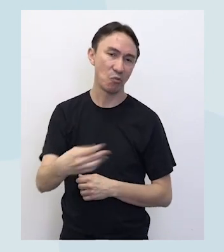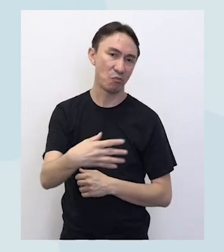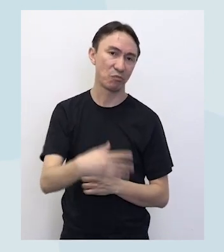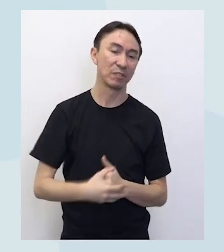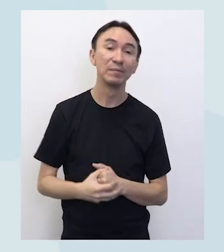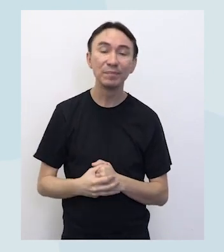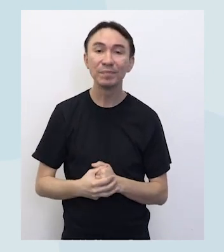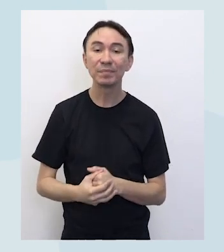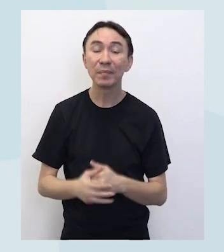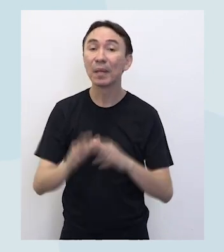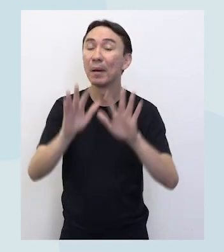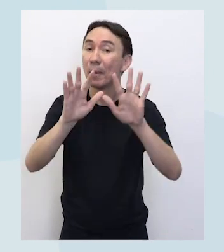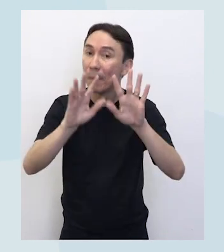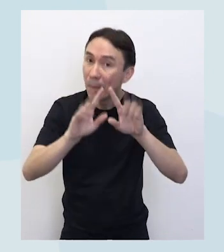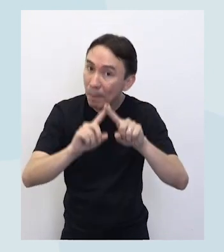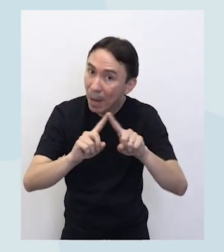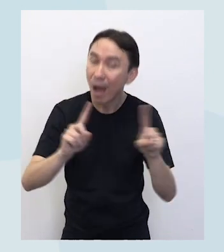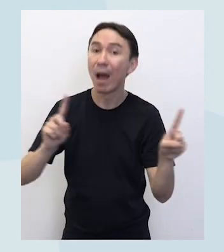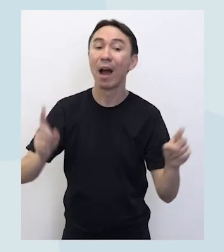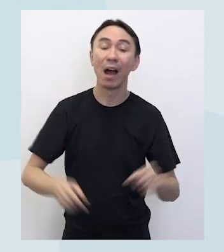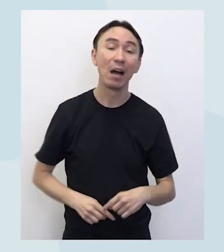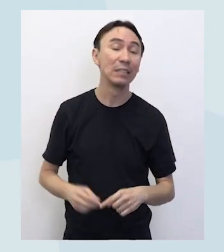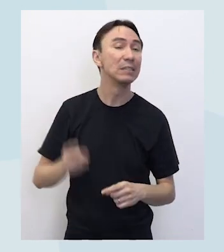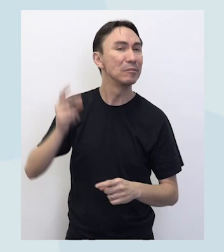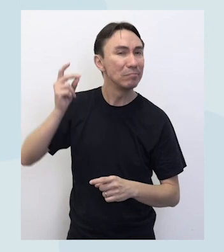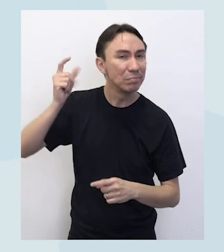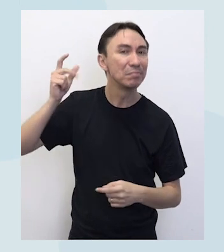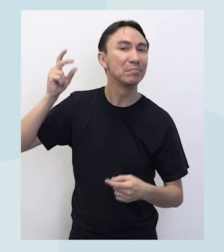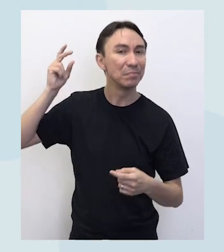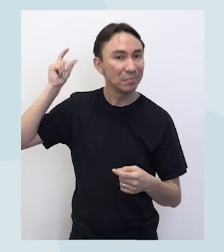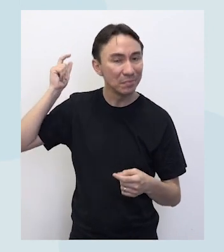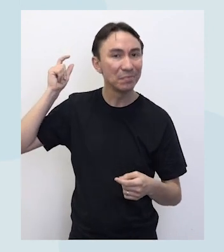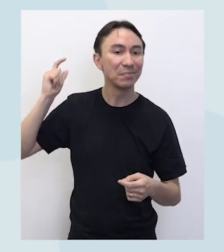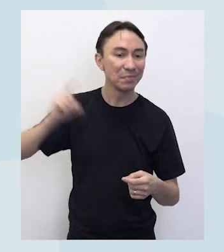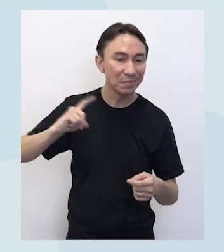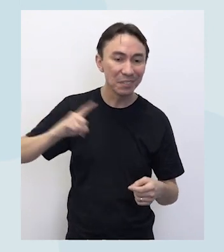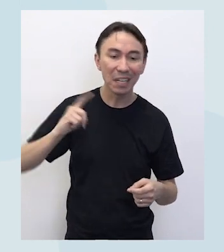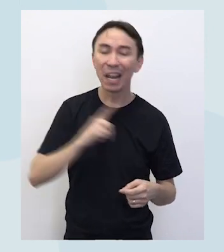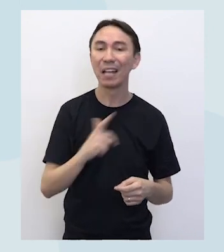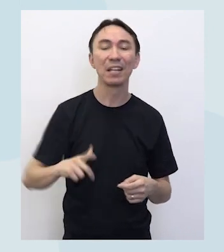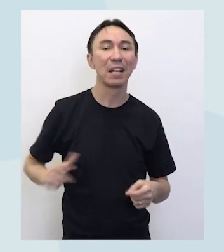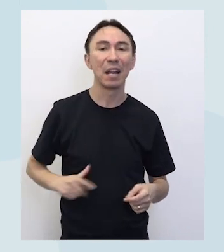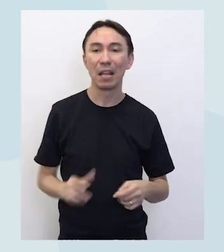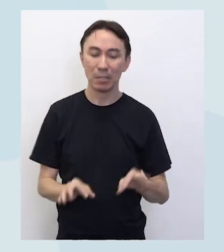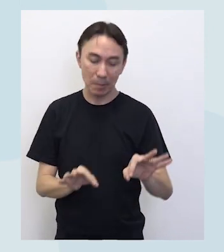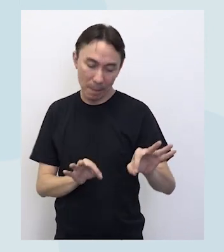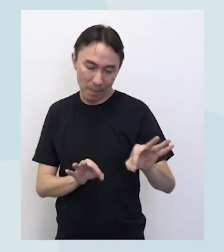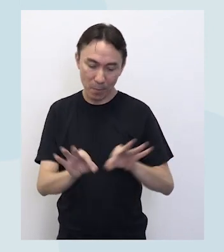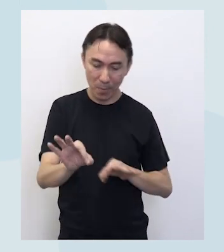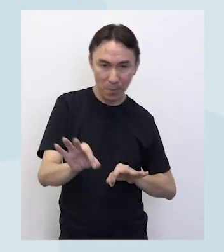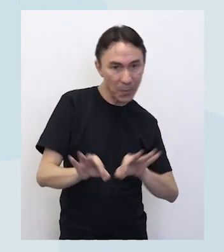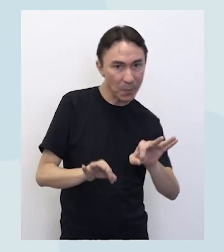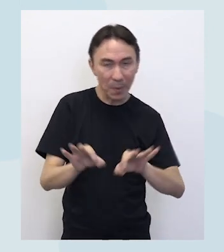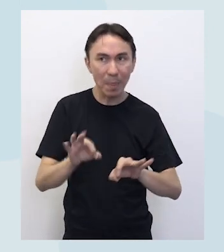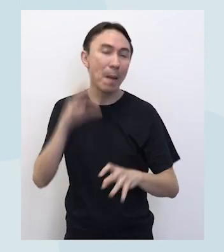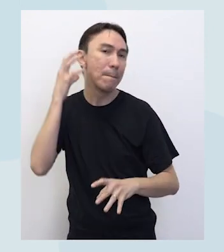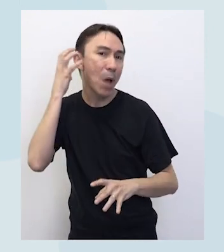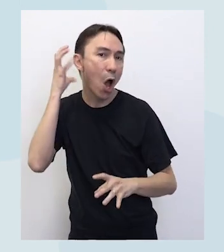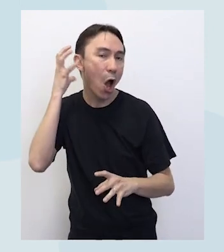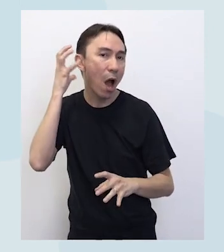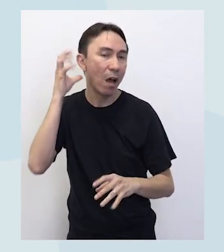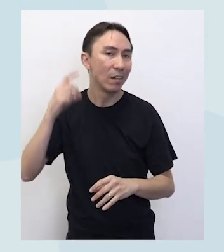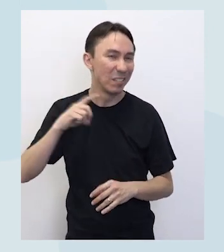né, quando não tínhamos ainda essa tecnologia de termos um sonoplasta, uma mesa de som adequada, né, para que